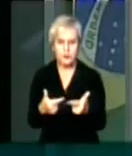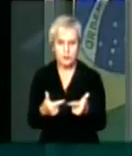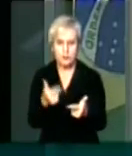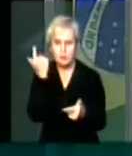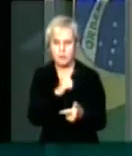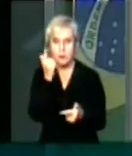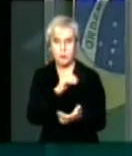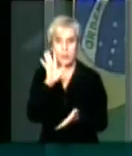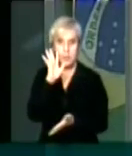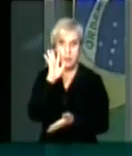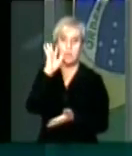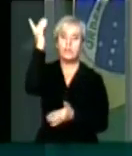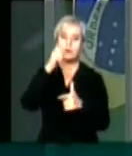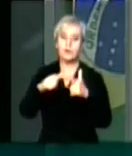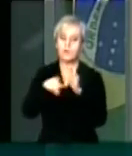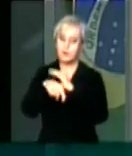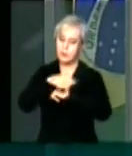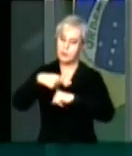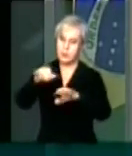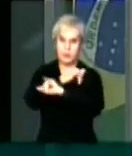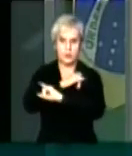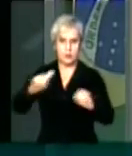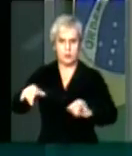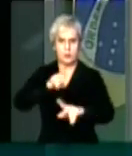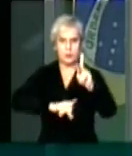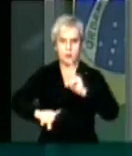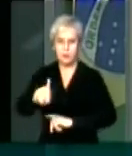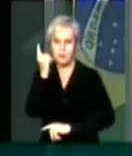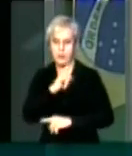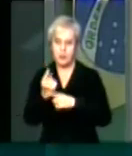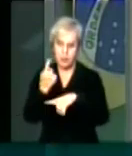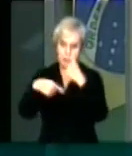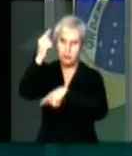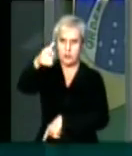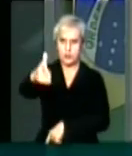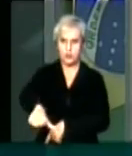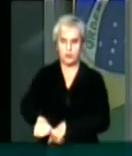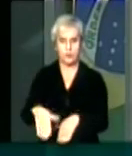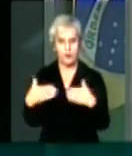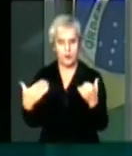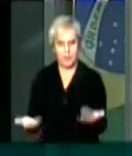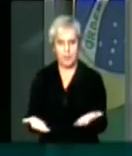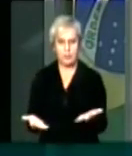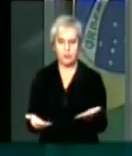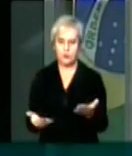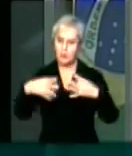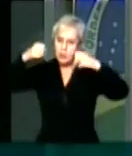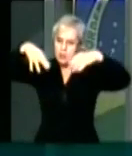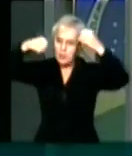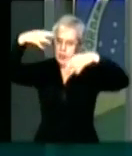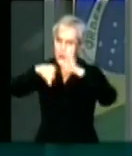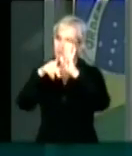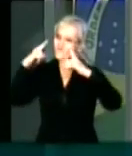e traga soluções para que o nosso país possa voltar a crescer. É isso que as panelas, as luzes e